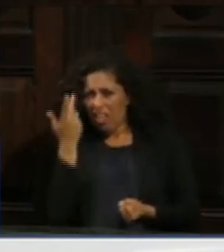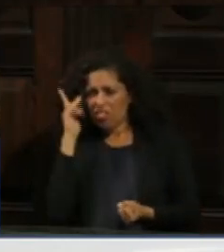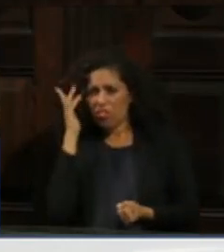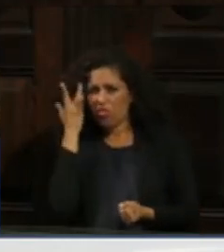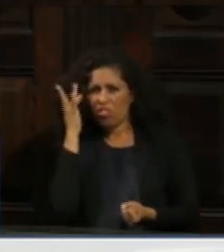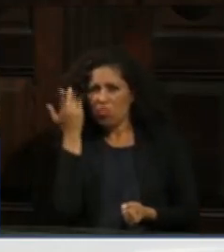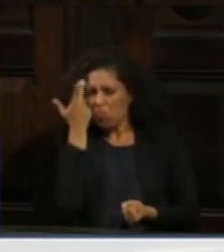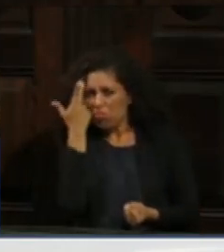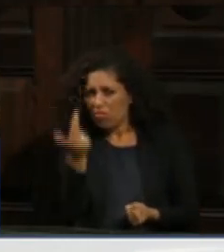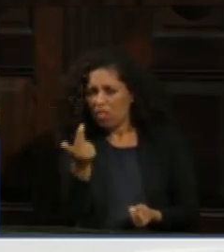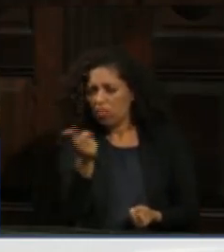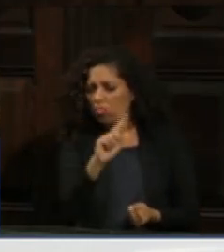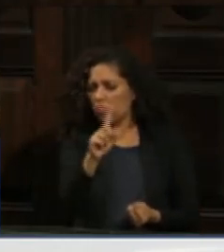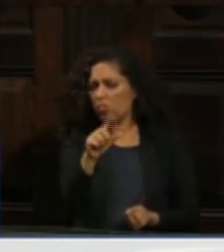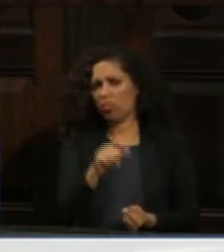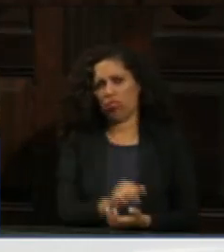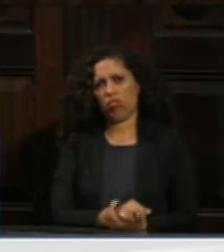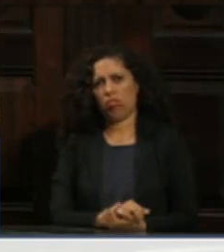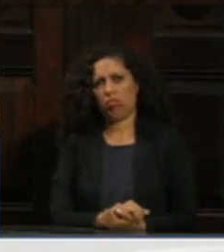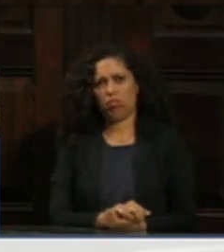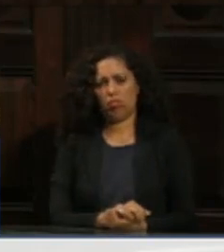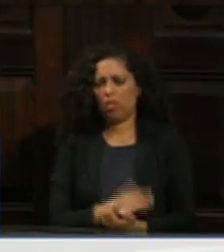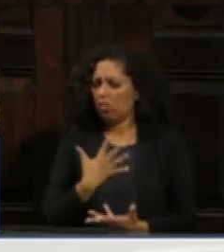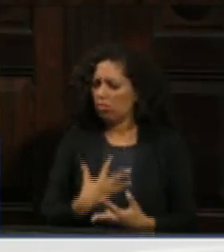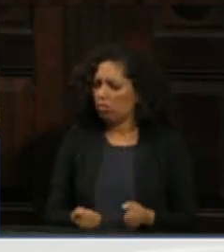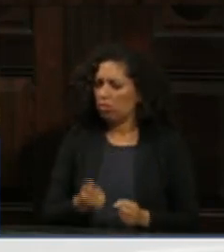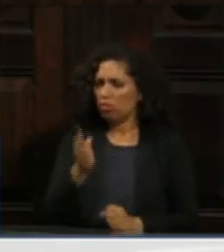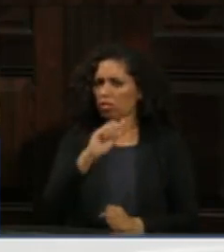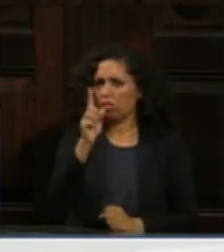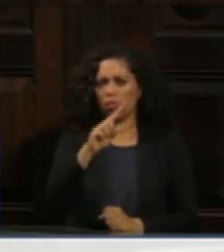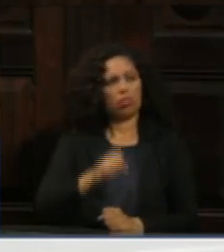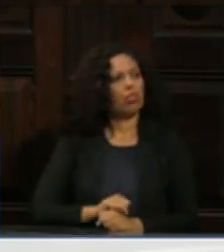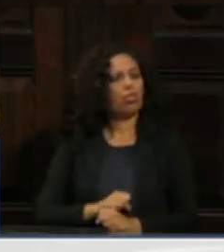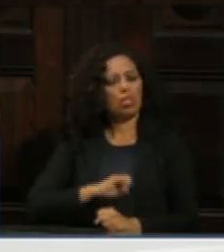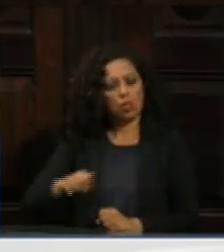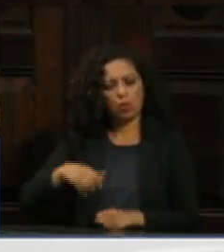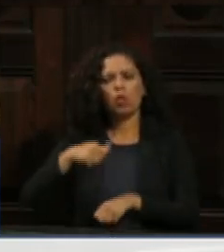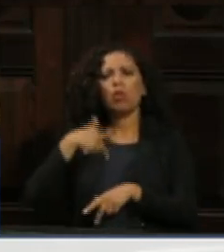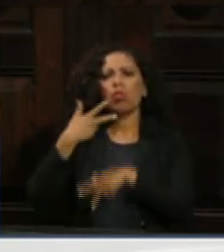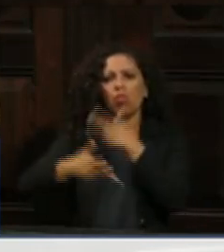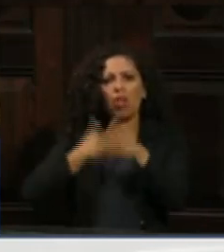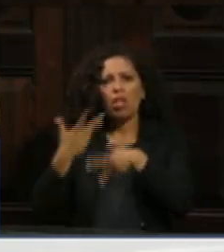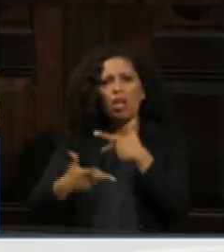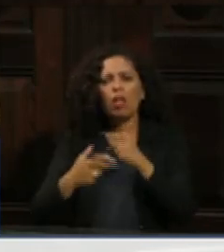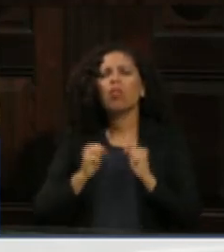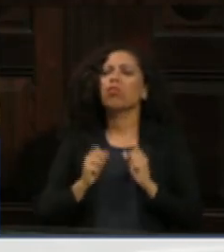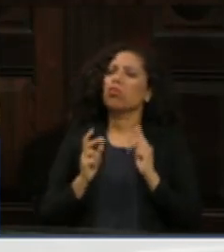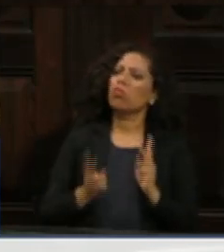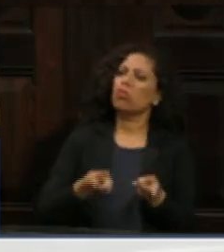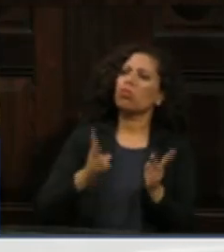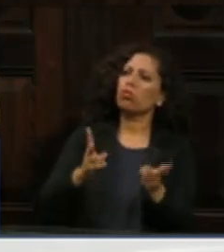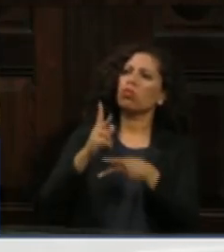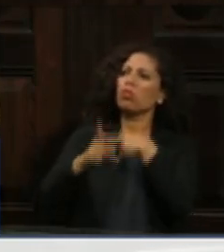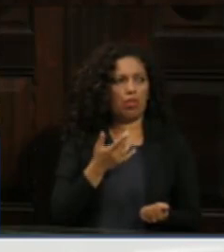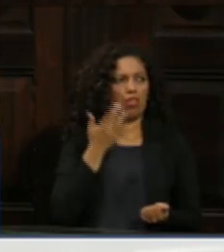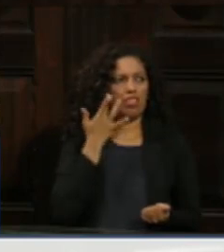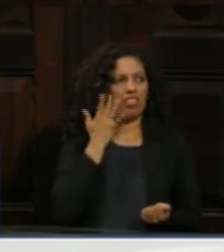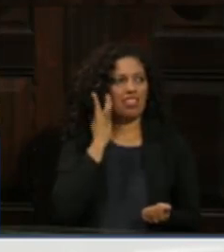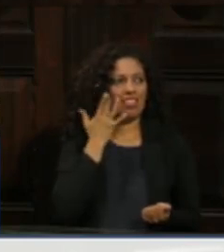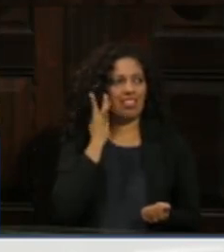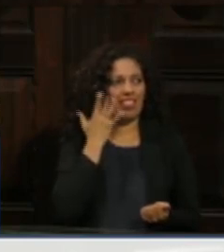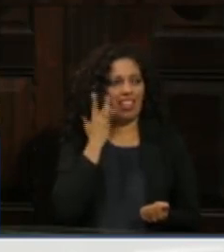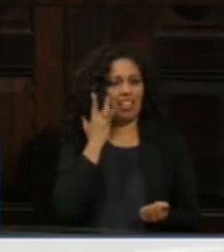sociedade que não é plural, que não é democrática, de um Estado que é um Estado penal, punitivista, de